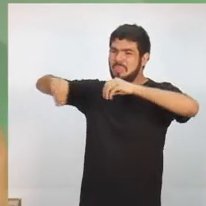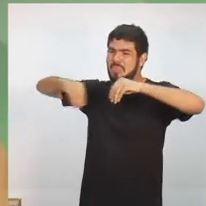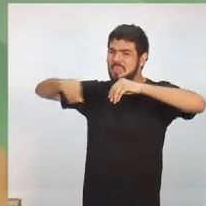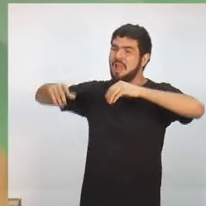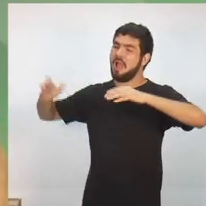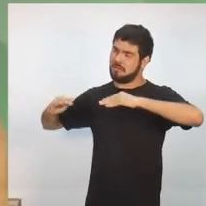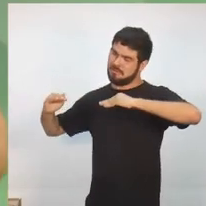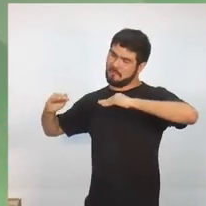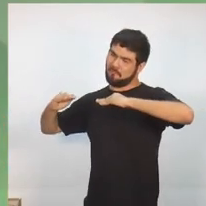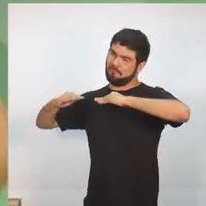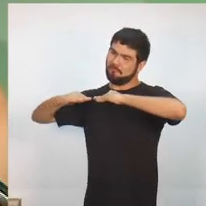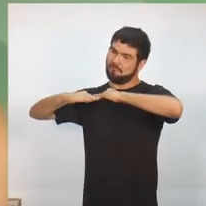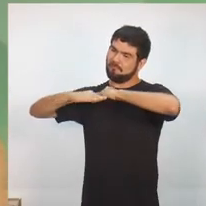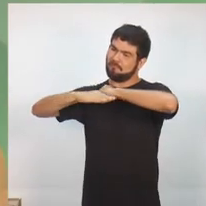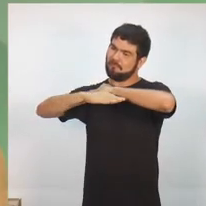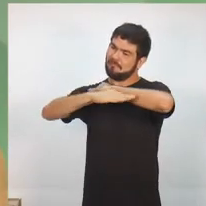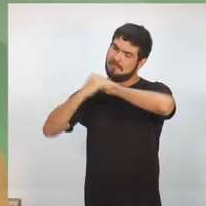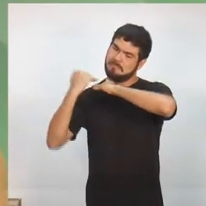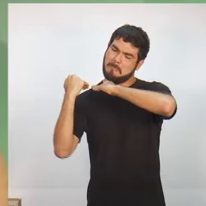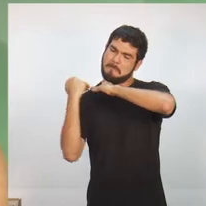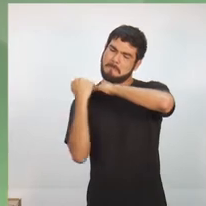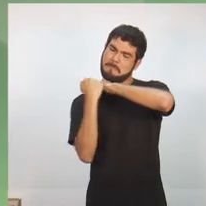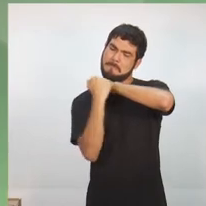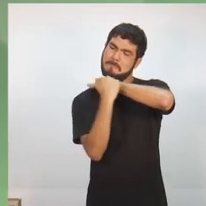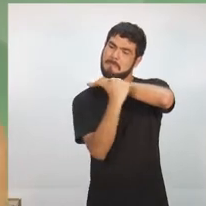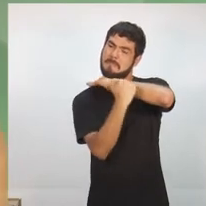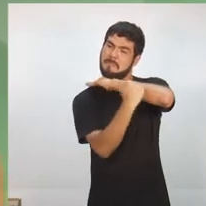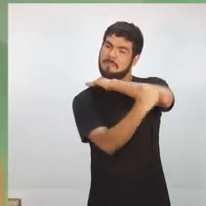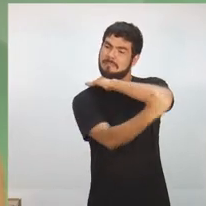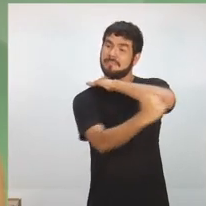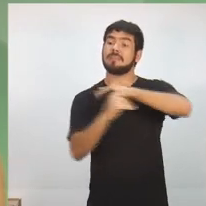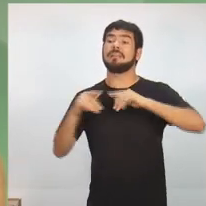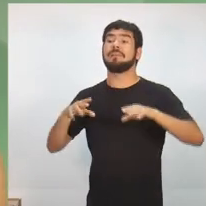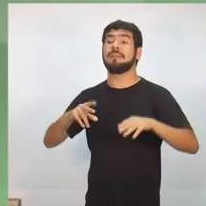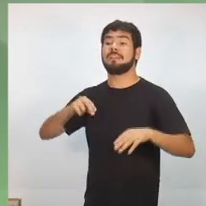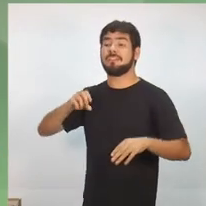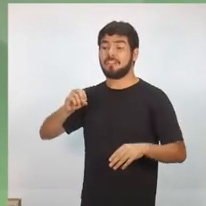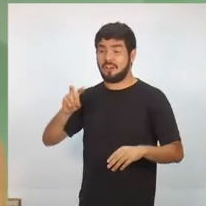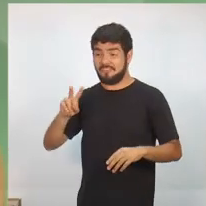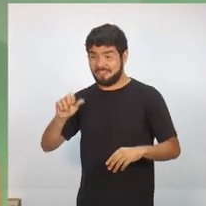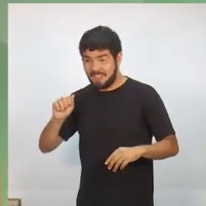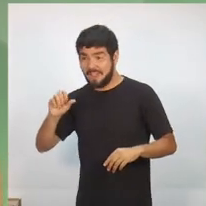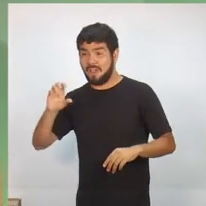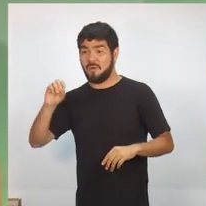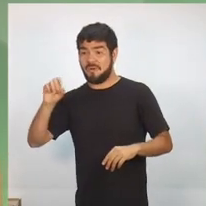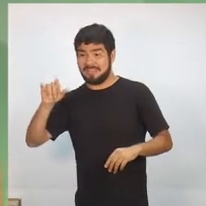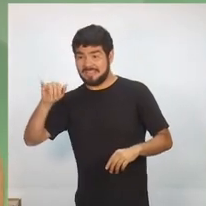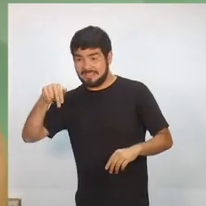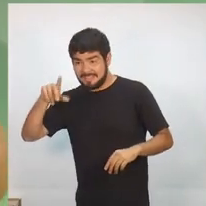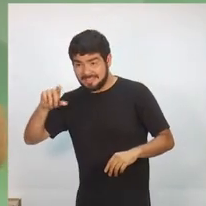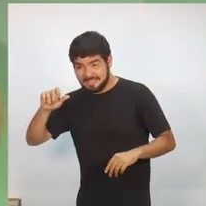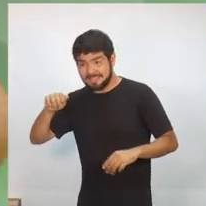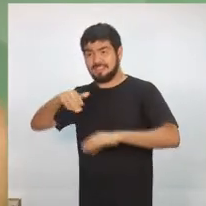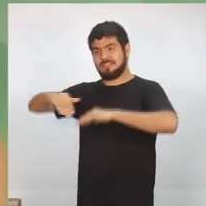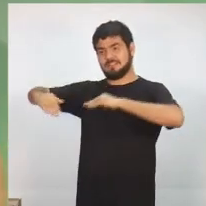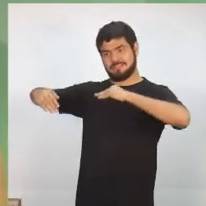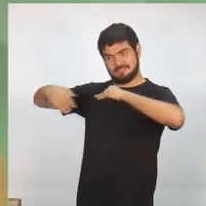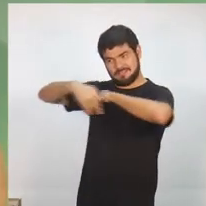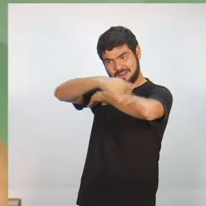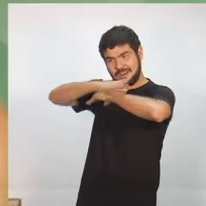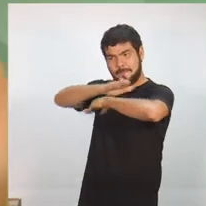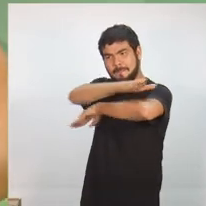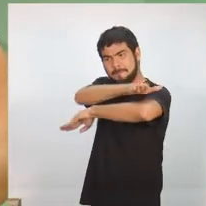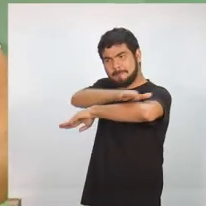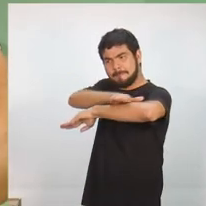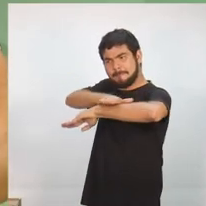andar no ramal do Arapapá, nós concretamos aquele ramal. Vá para Nova Olinda do Norte e você vai ver que a estrada do Fontenelle foi entregue e inaugurada por